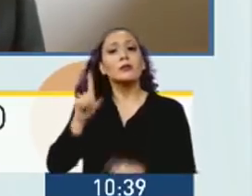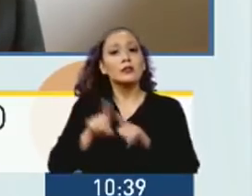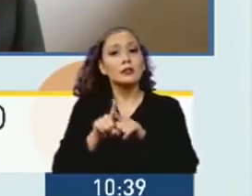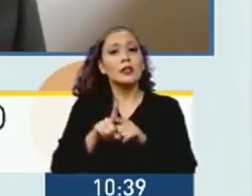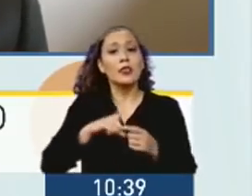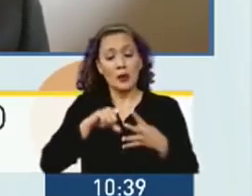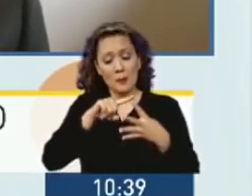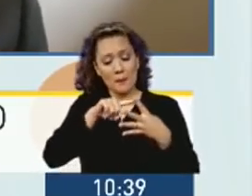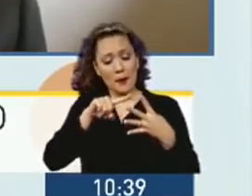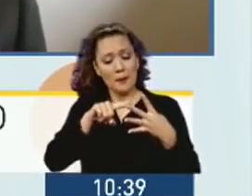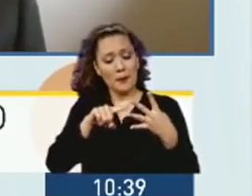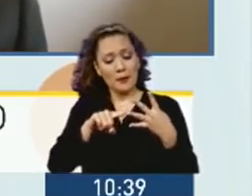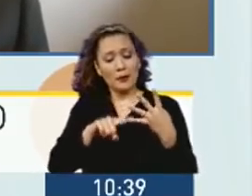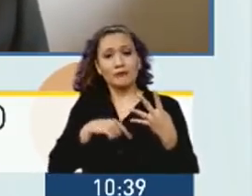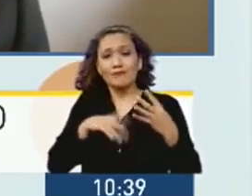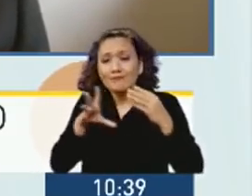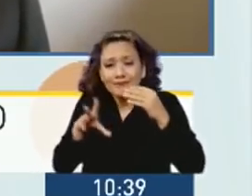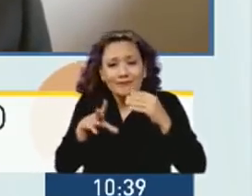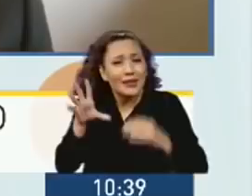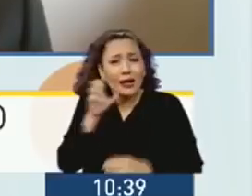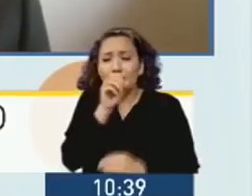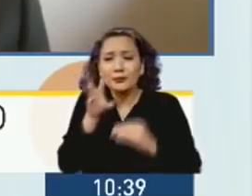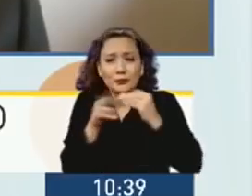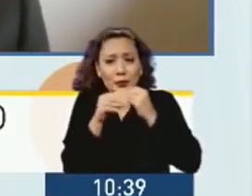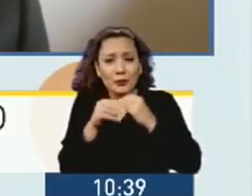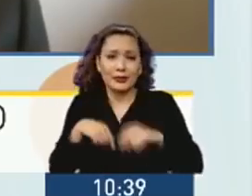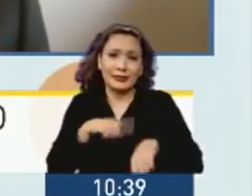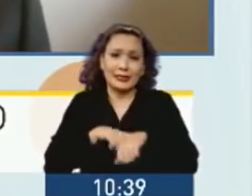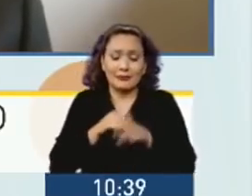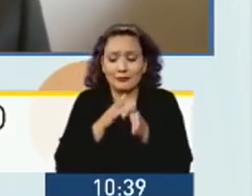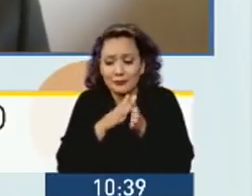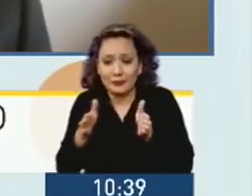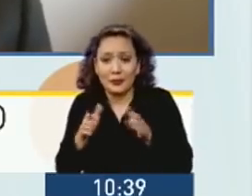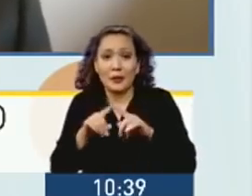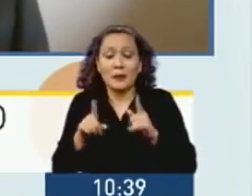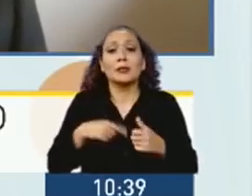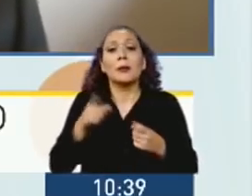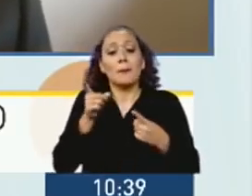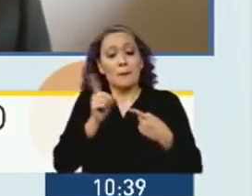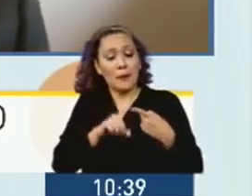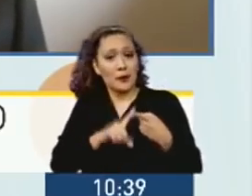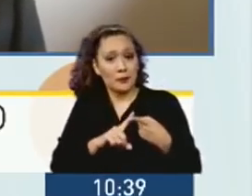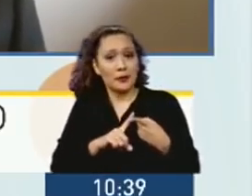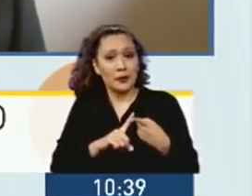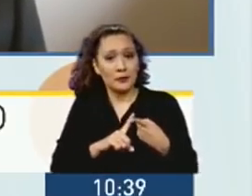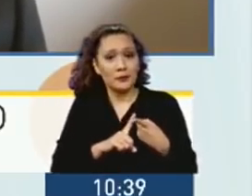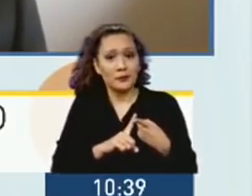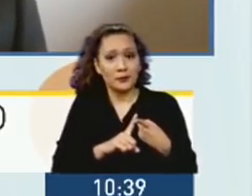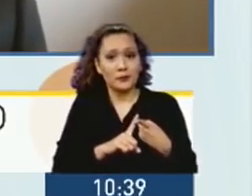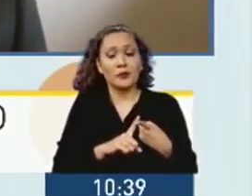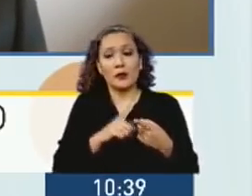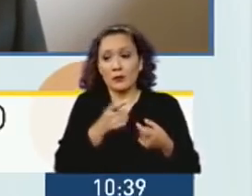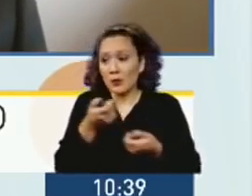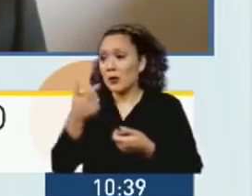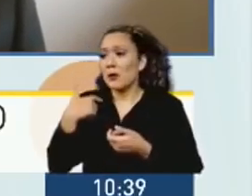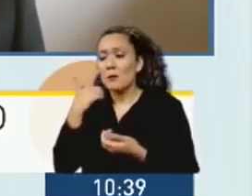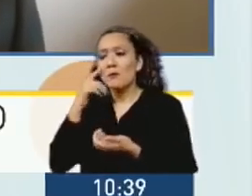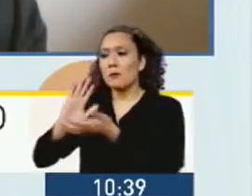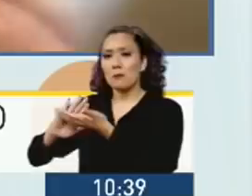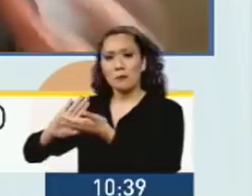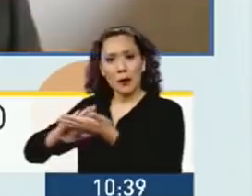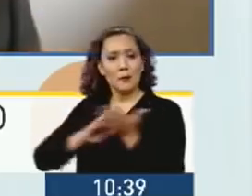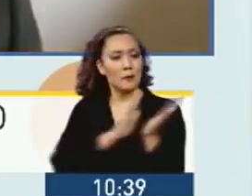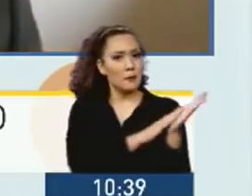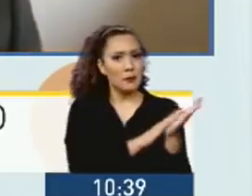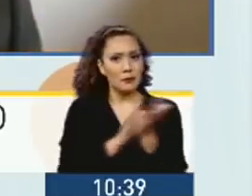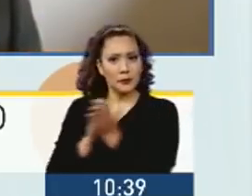quatro pontos muito curtos que eu queria botar. Eu sei que meu tempo aqui não é grande. Mas a primeira, elogiando os dois debatedores, lembrando que